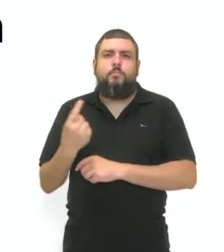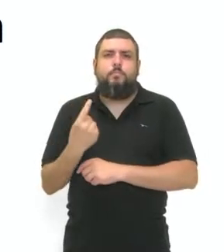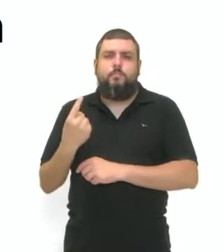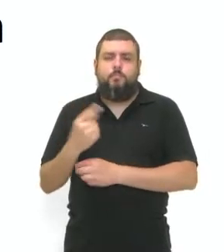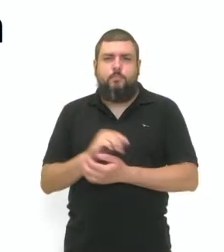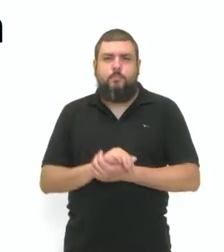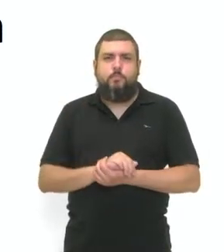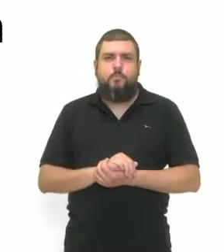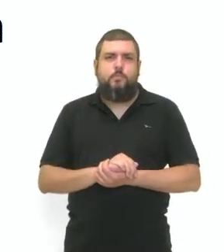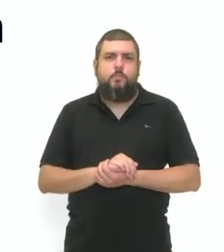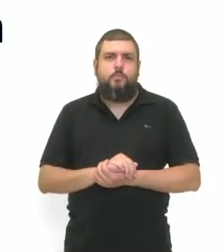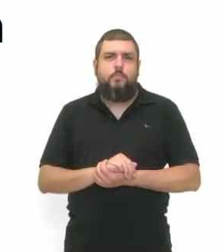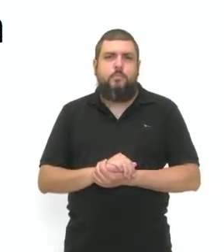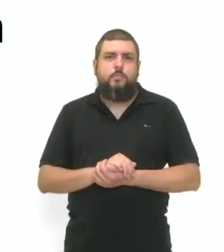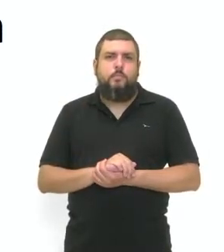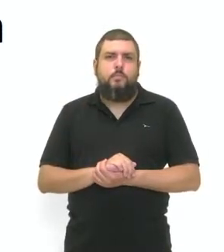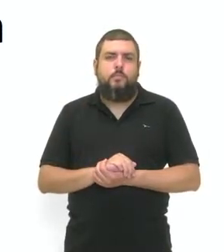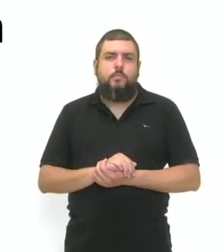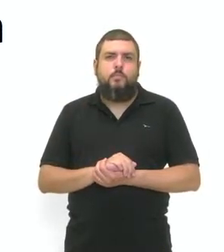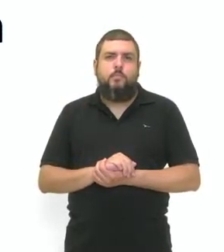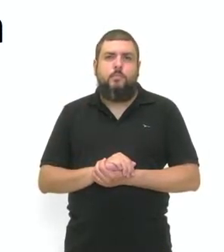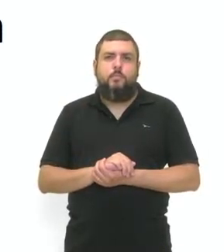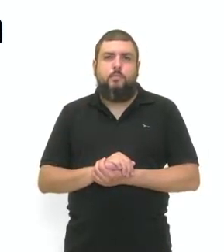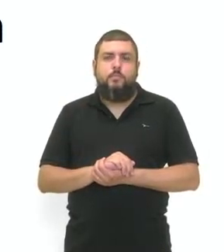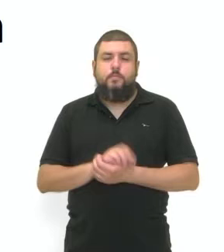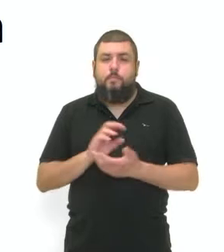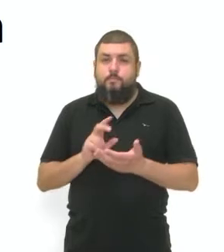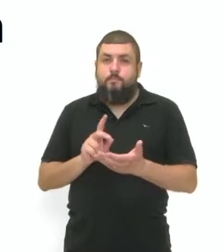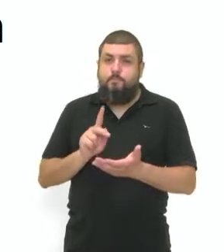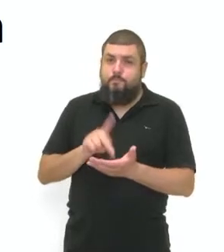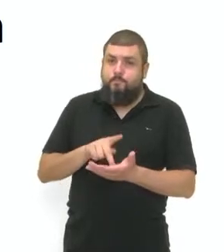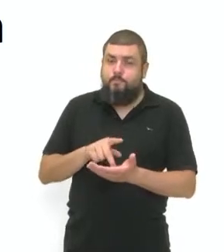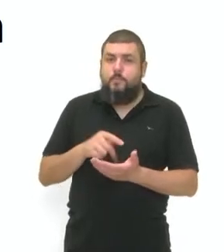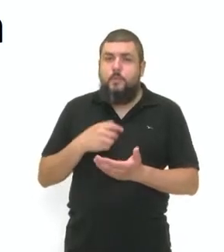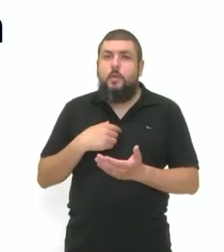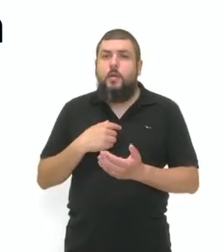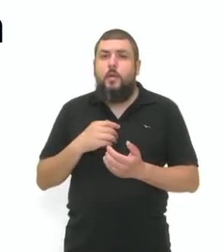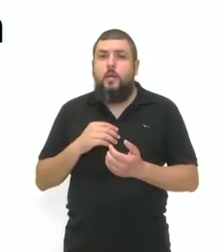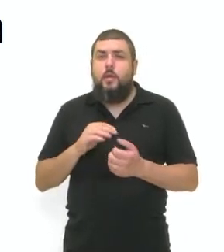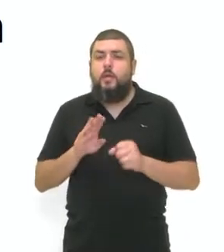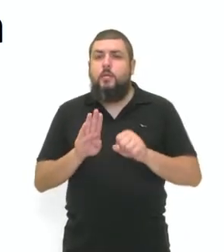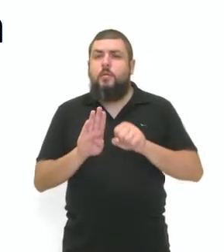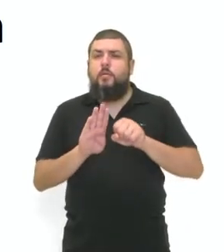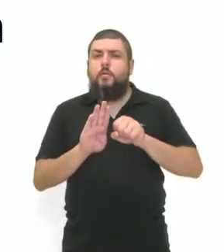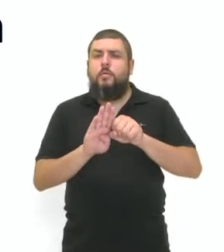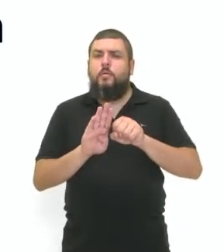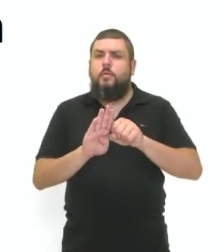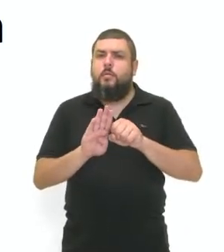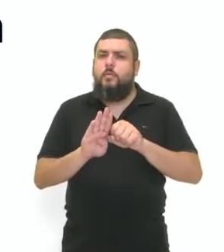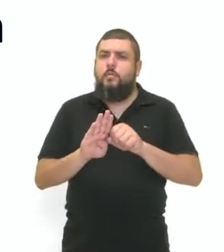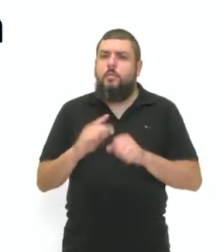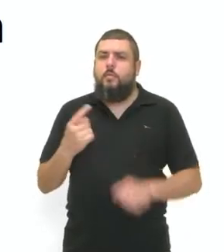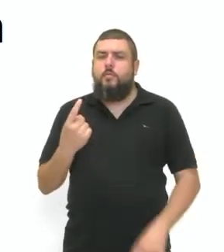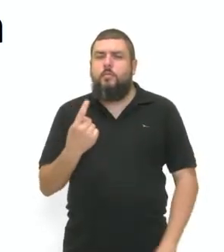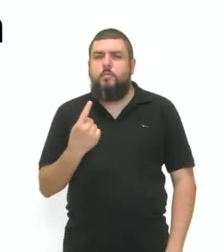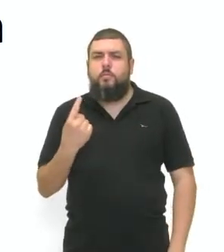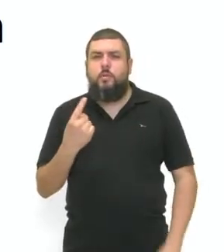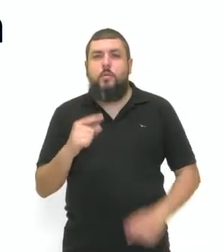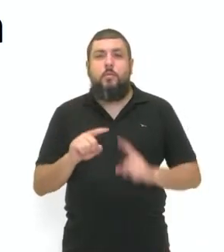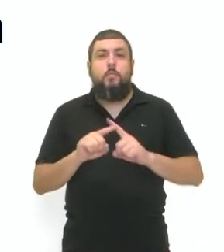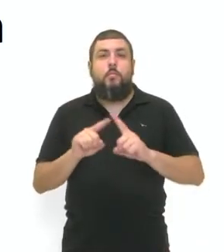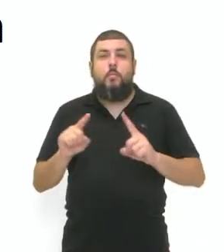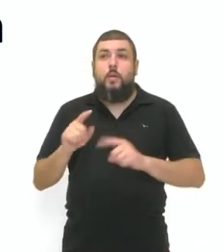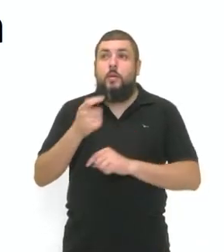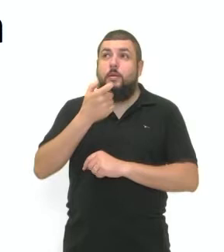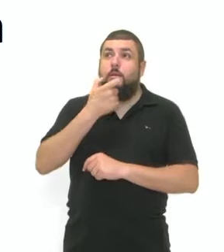nos basta, de fato, o substantivo solidão, problema que não tem o idioma inglês, servido